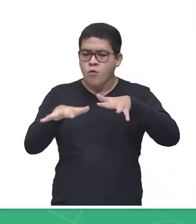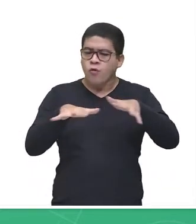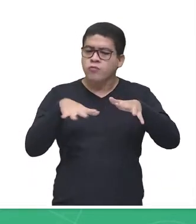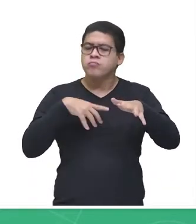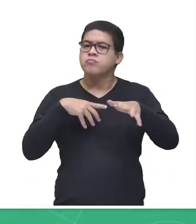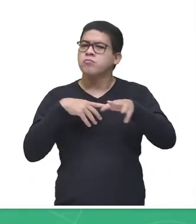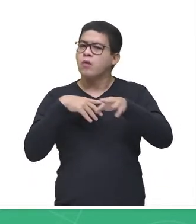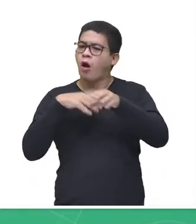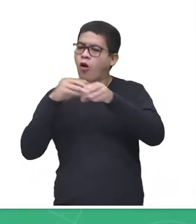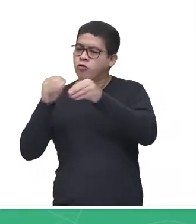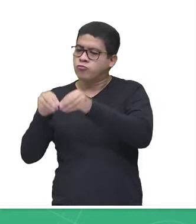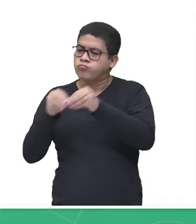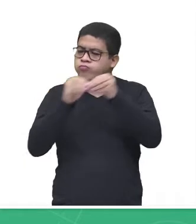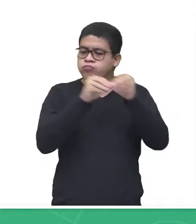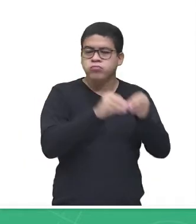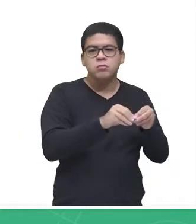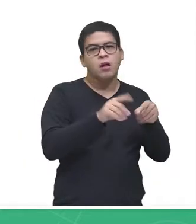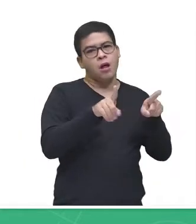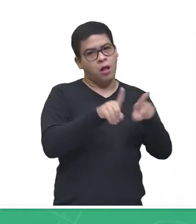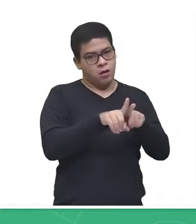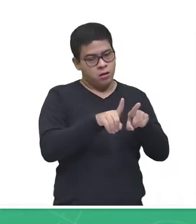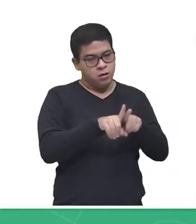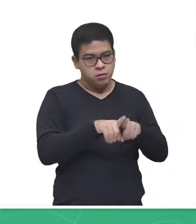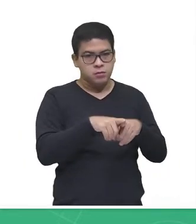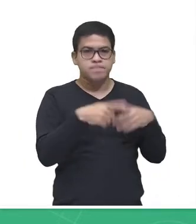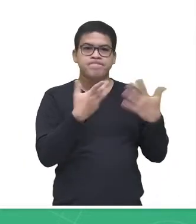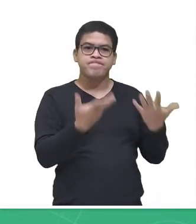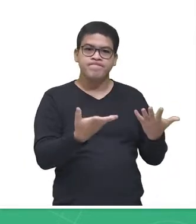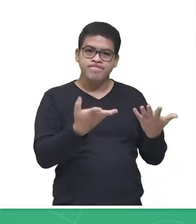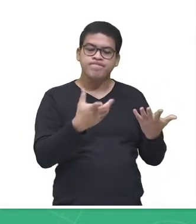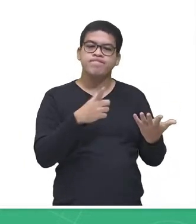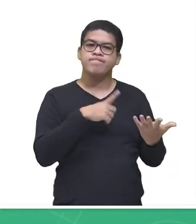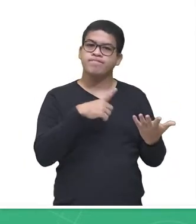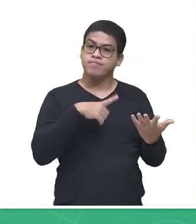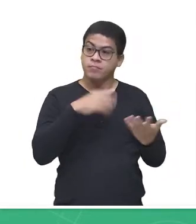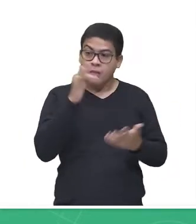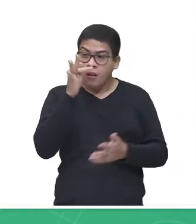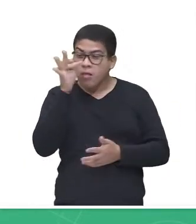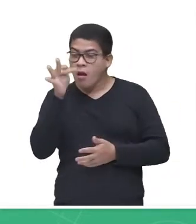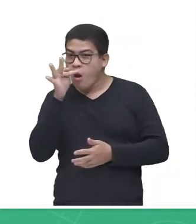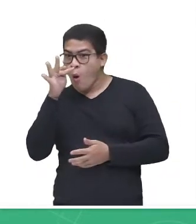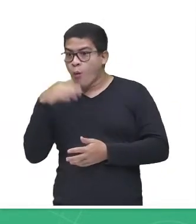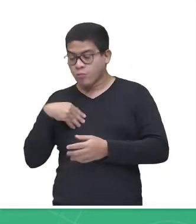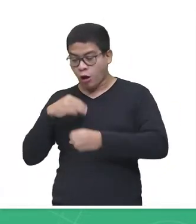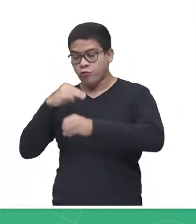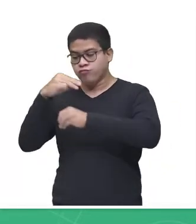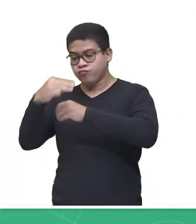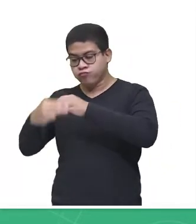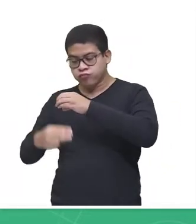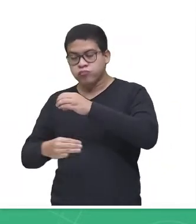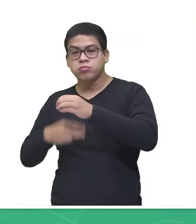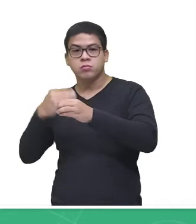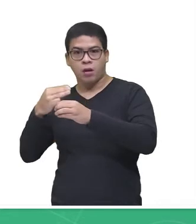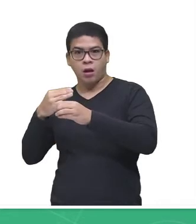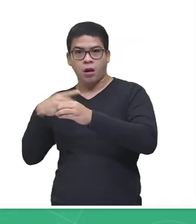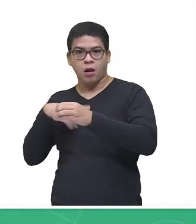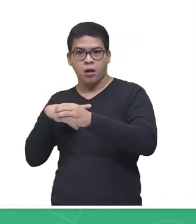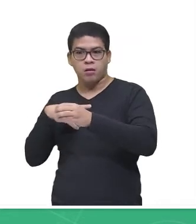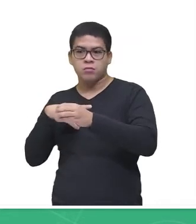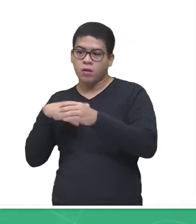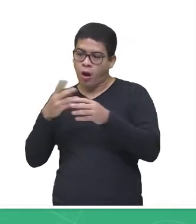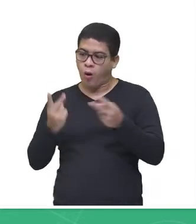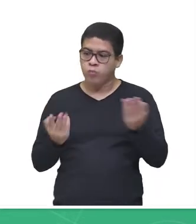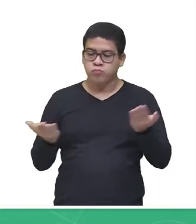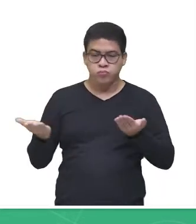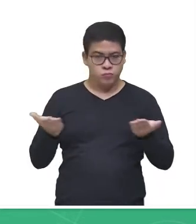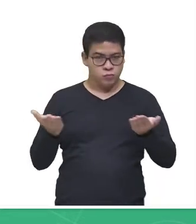célula juntamente com a membrana plasmática e, no caso das células vegetais, com a parede celular, tá bom? Então, vamos